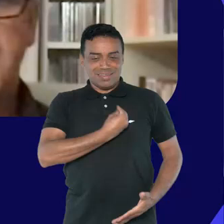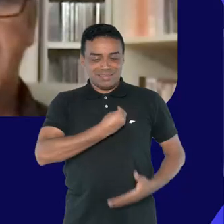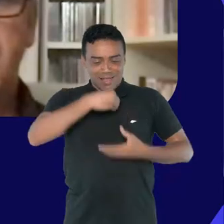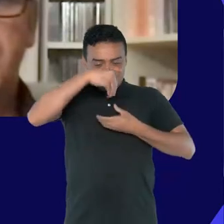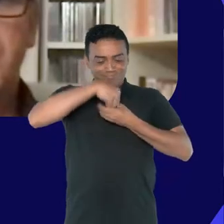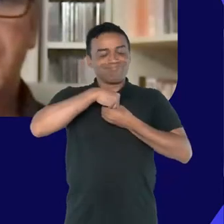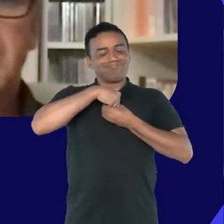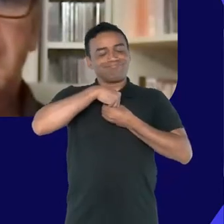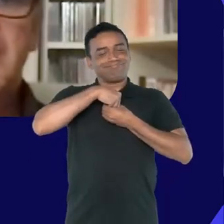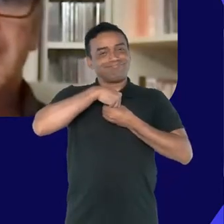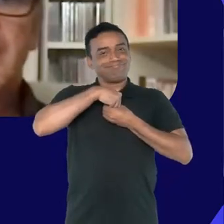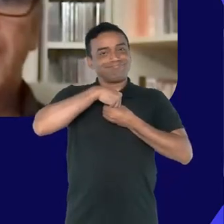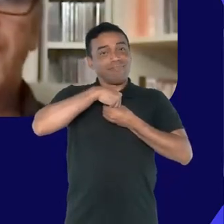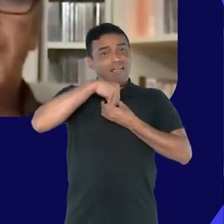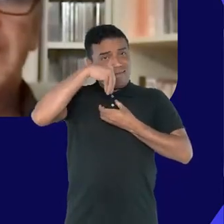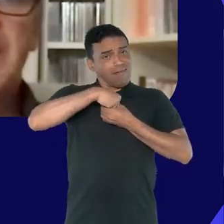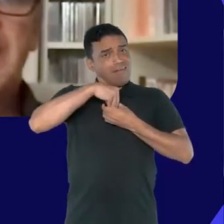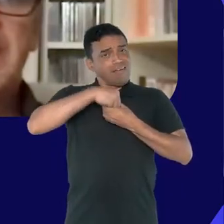interior, são